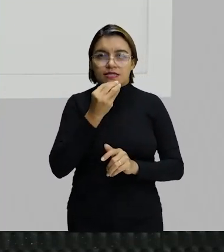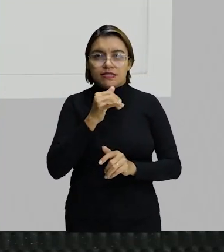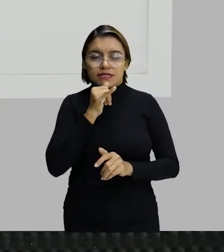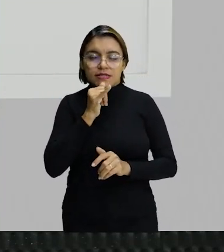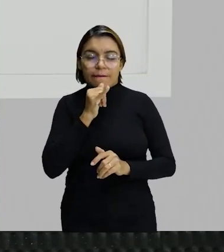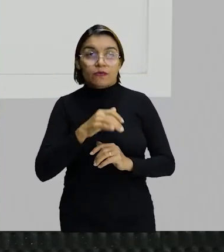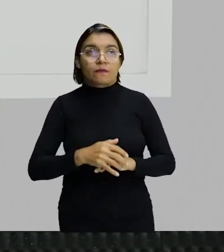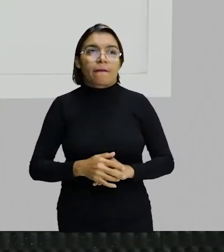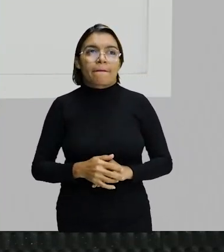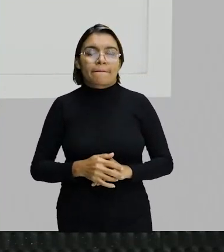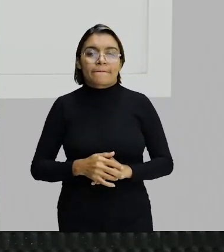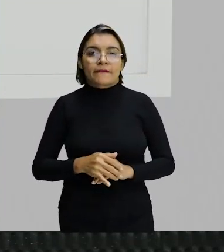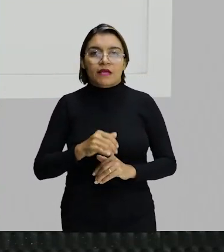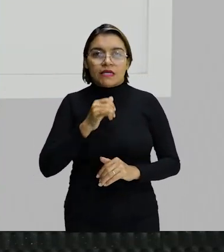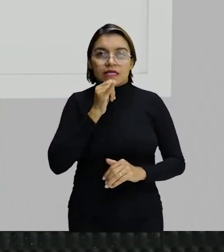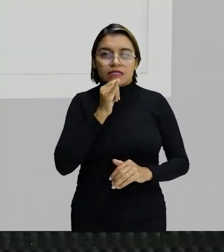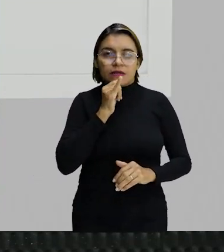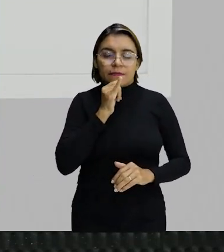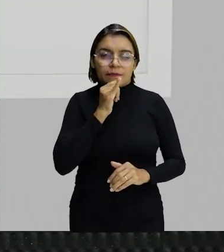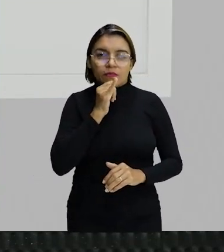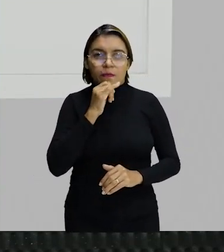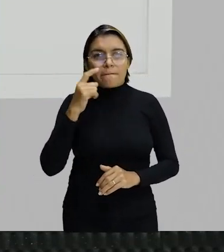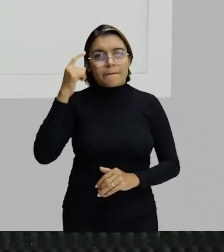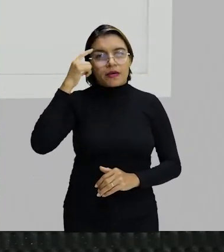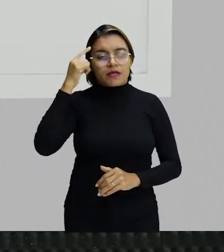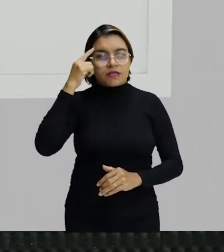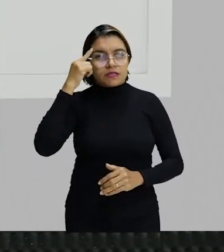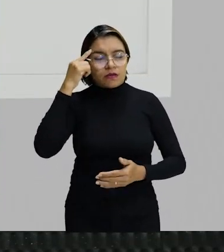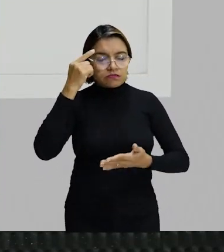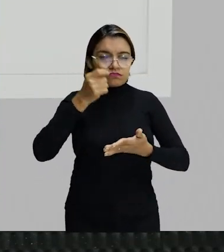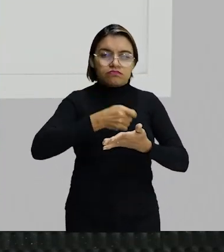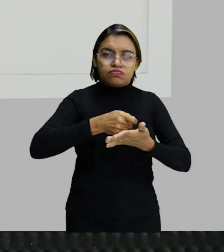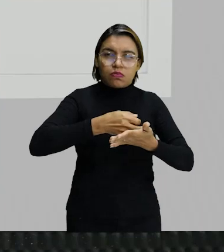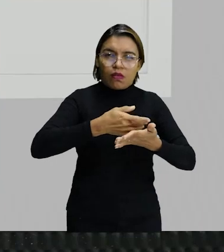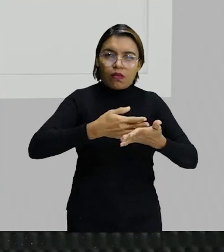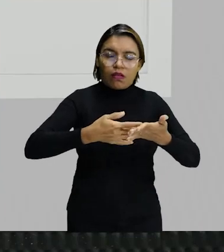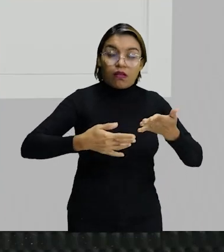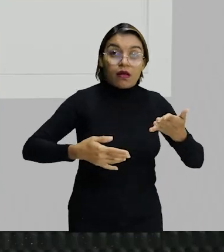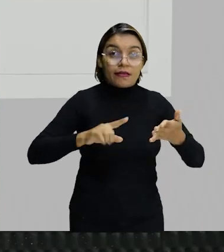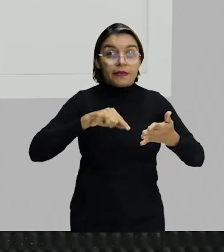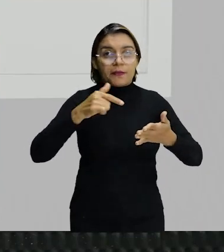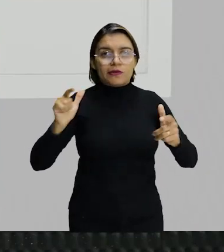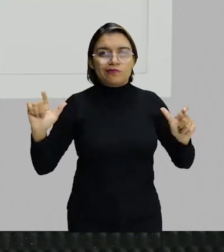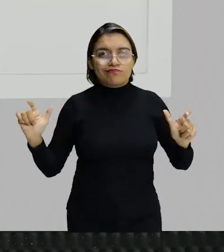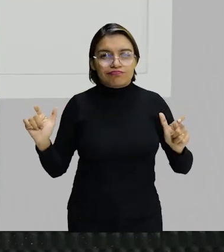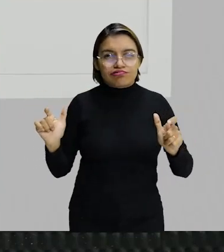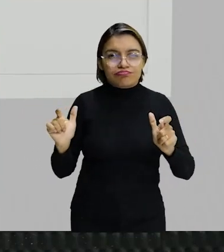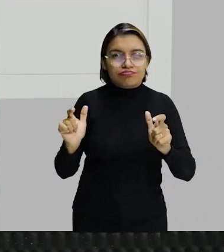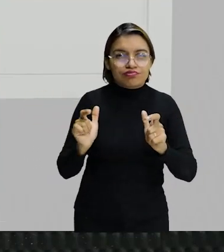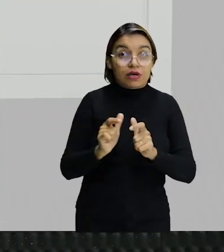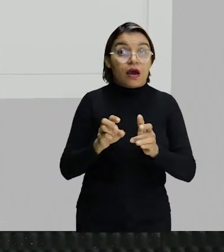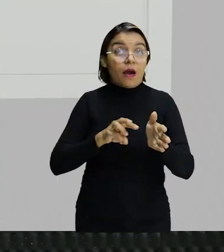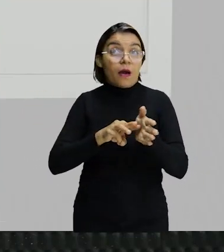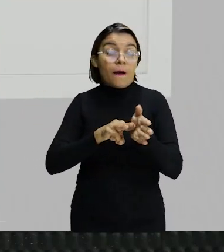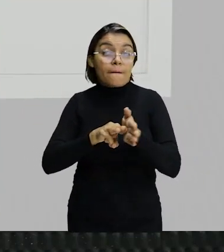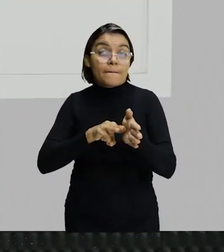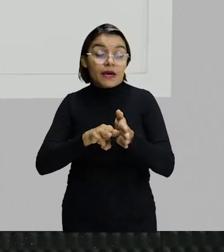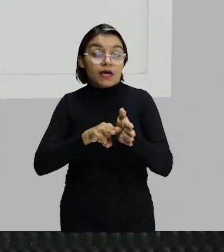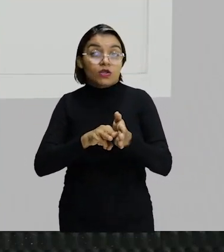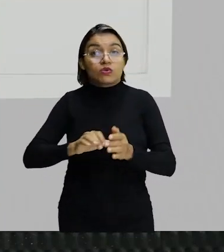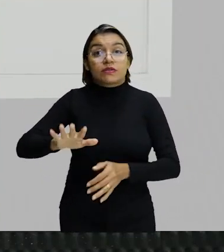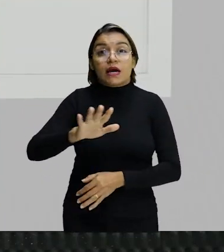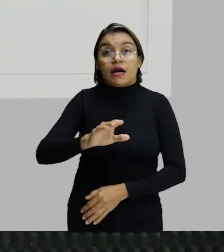vou terminando ele de uma forma bem menor. Bom, é um método aqui, né, que nós temos de construir um